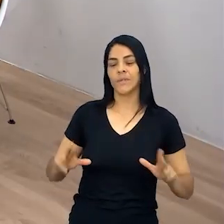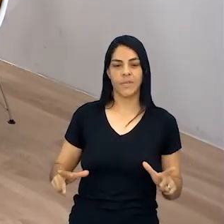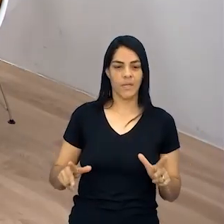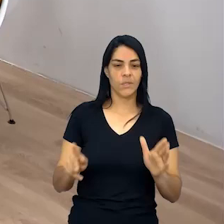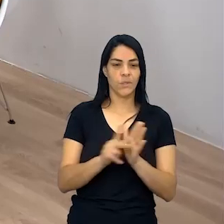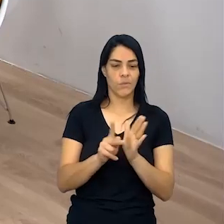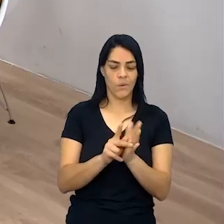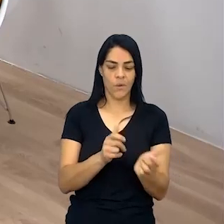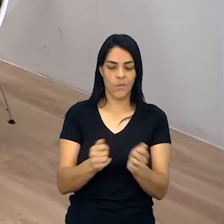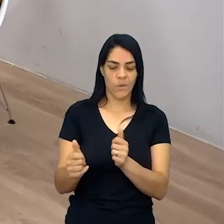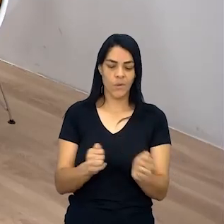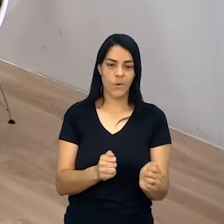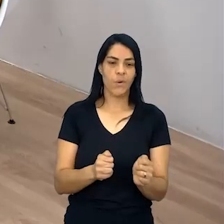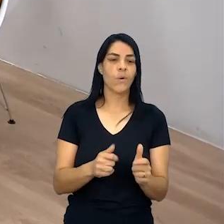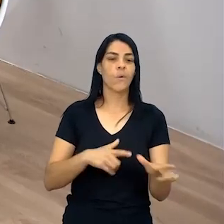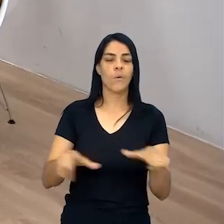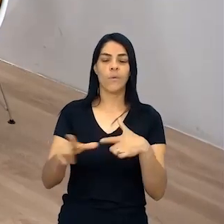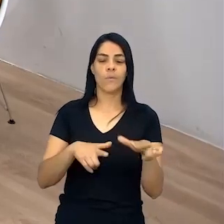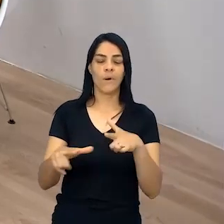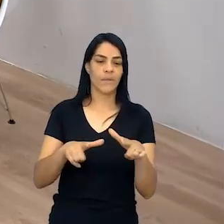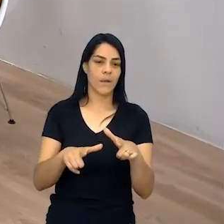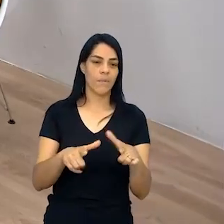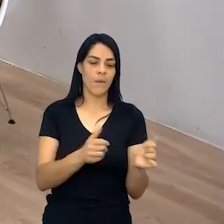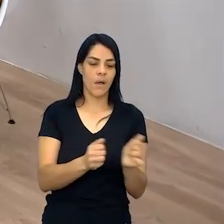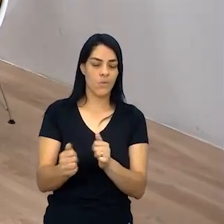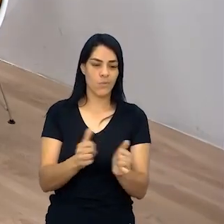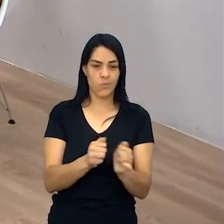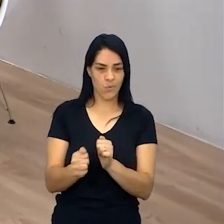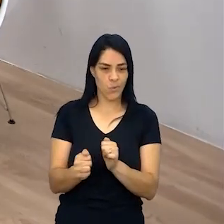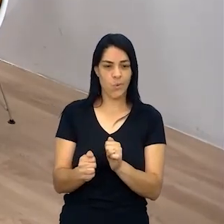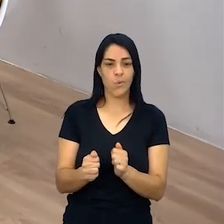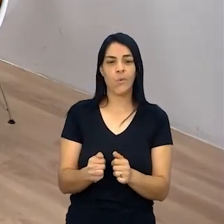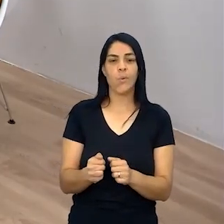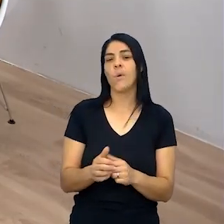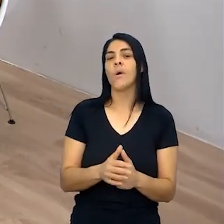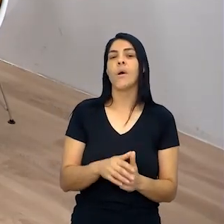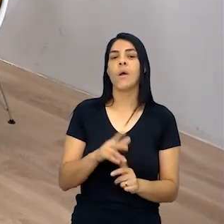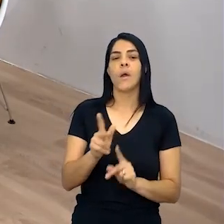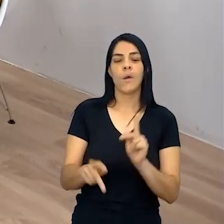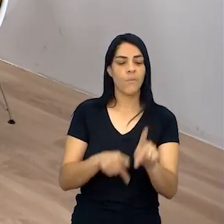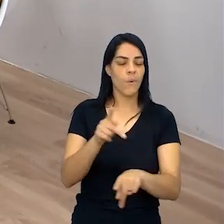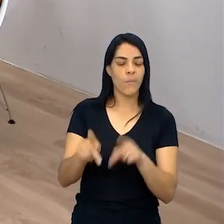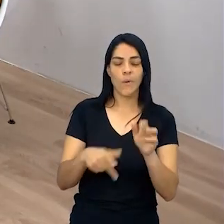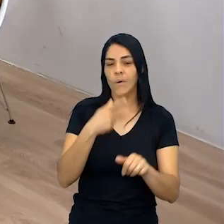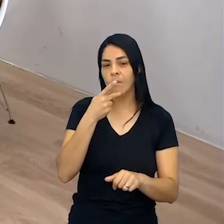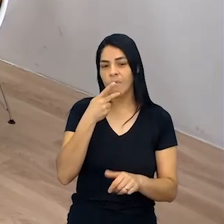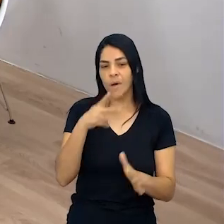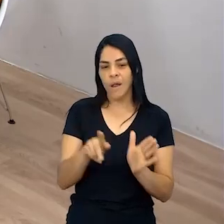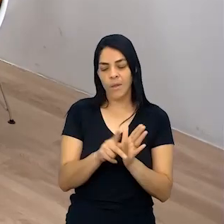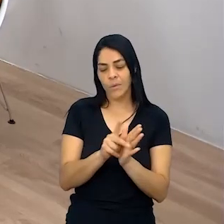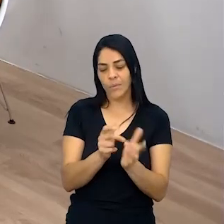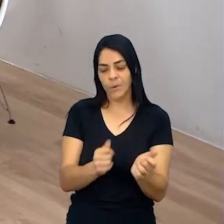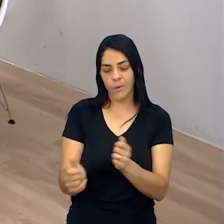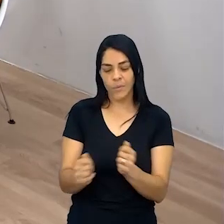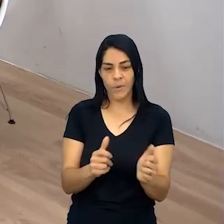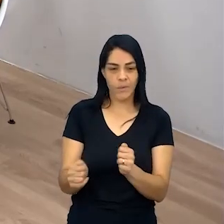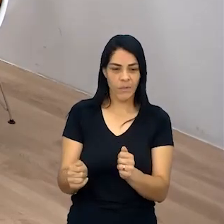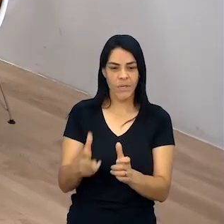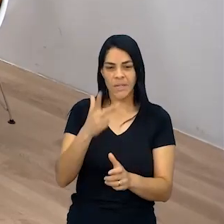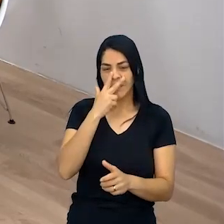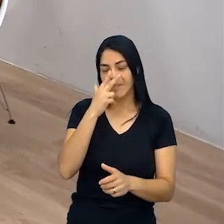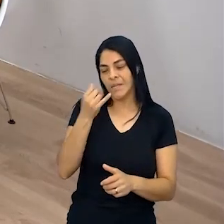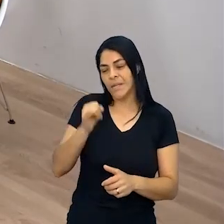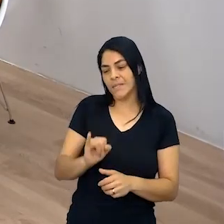o jogo é de tal característica, um jogo popular, né? Fala sobre o jogo e deixa a criança trazer. Será que